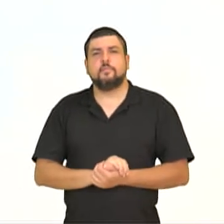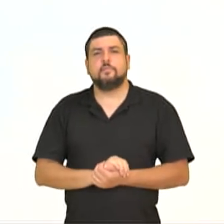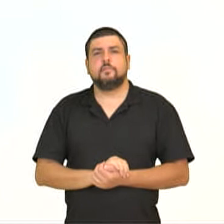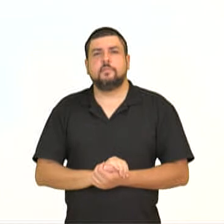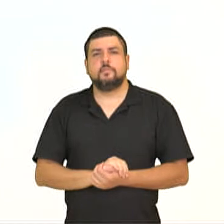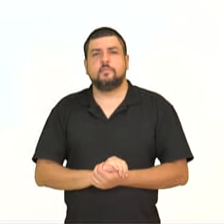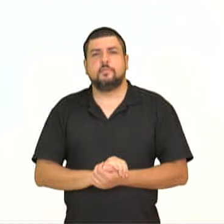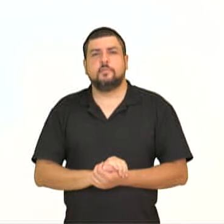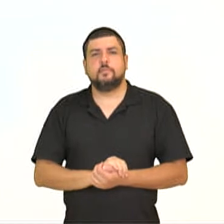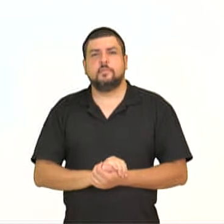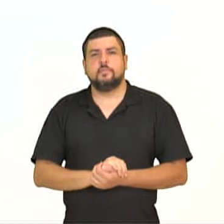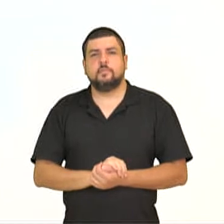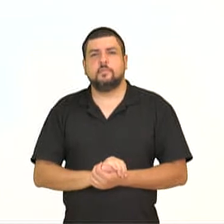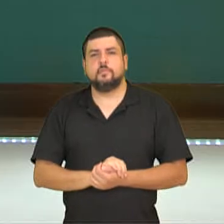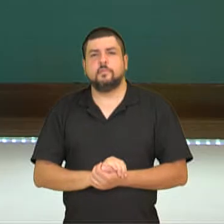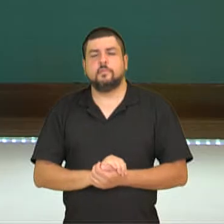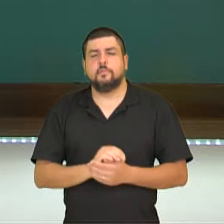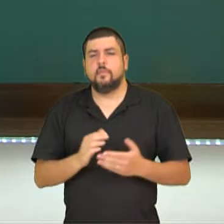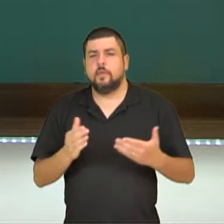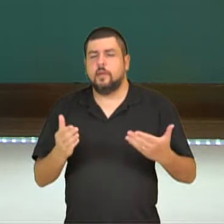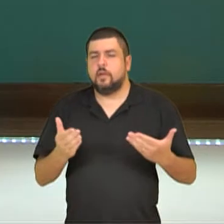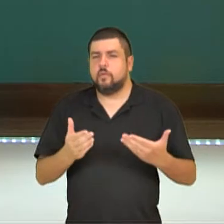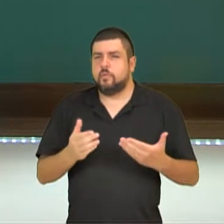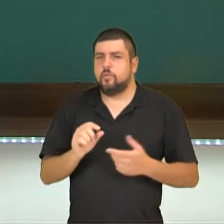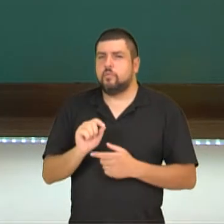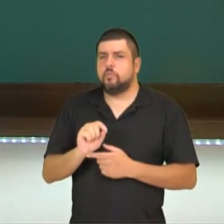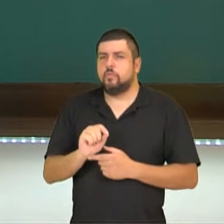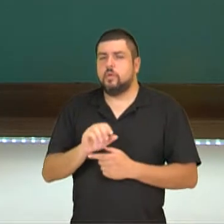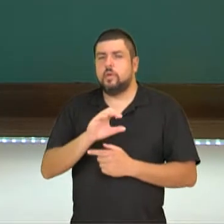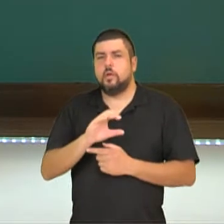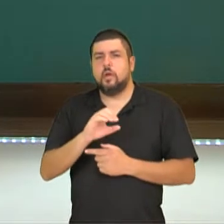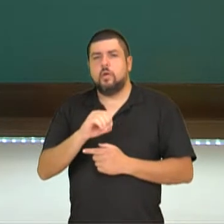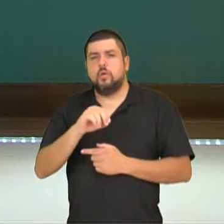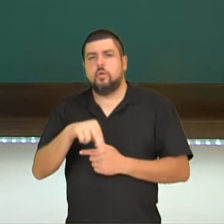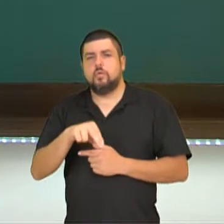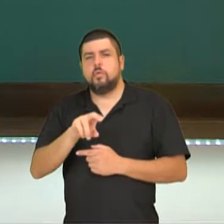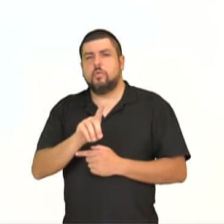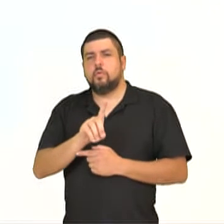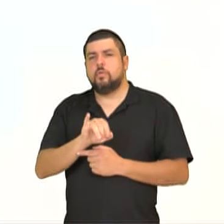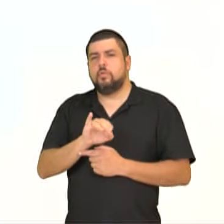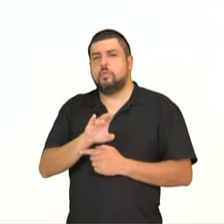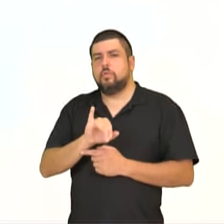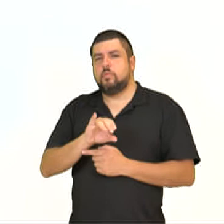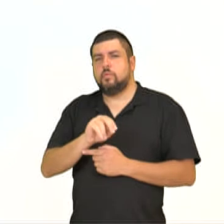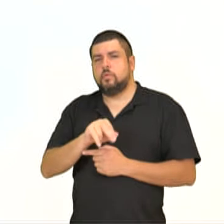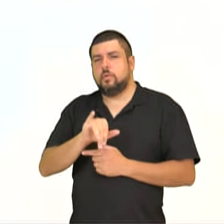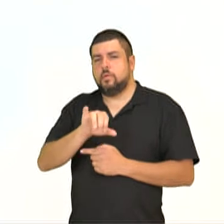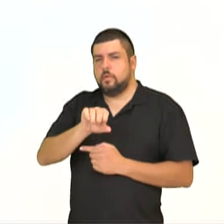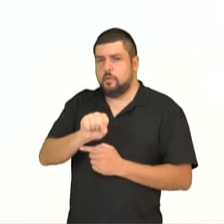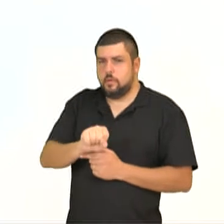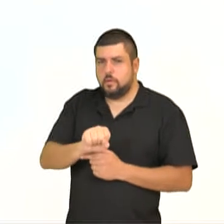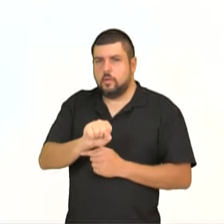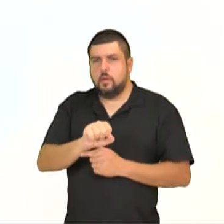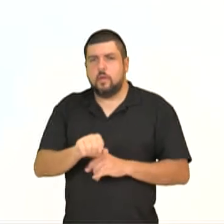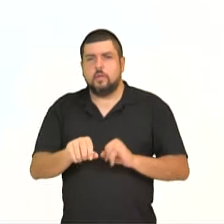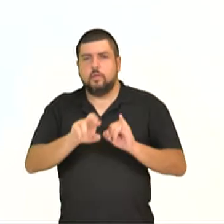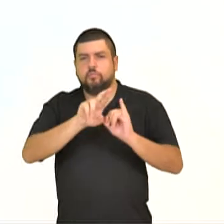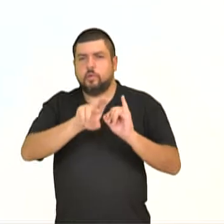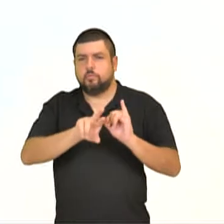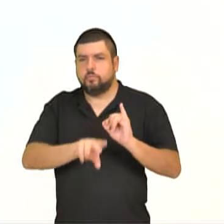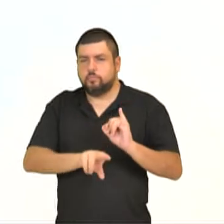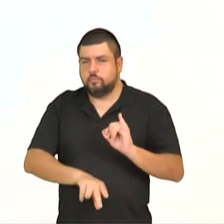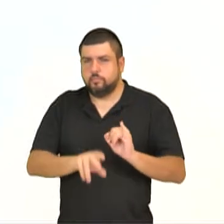Aqui, agora a gente chegou nos condicionais irregulares. Condicional irregulares. O que acontece no